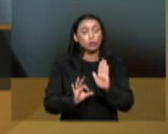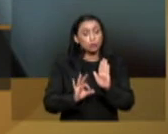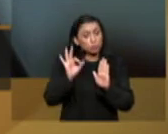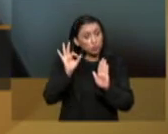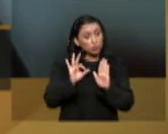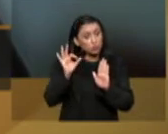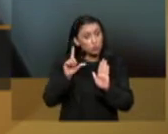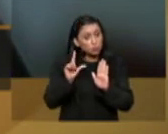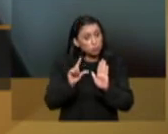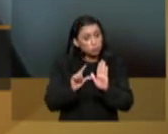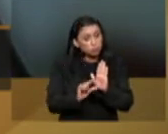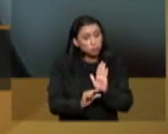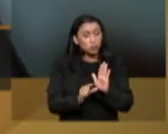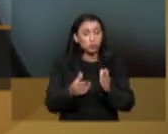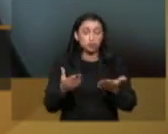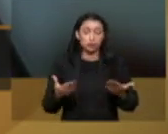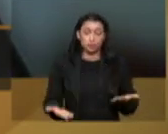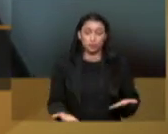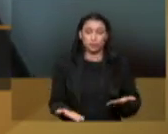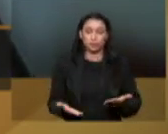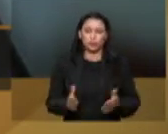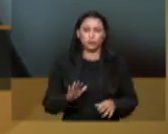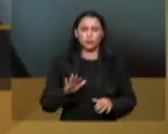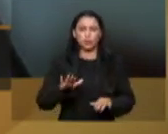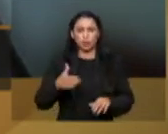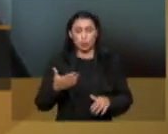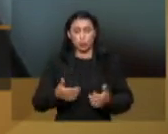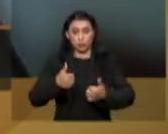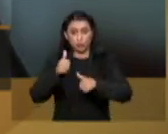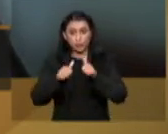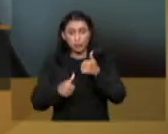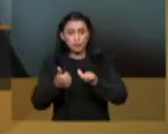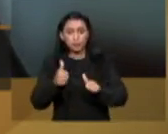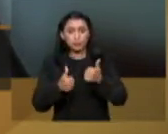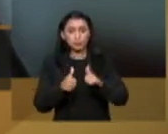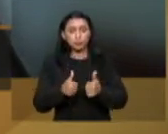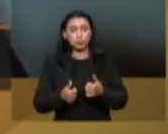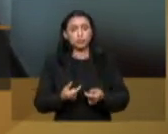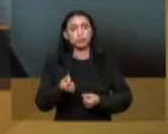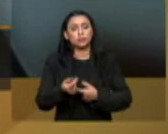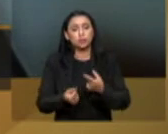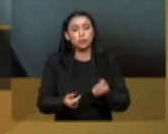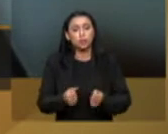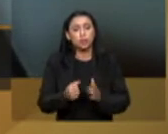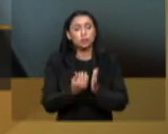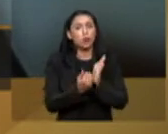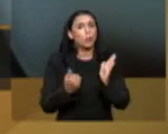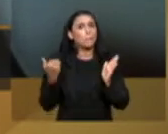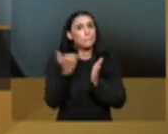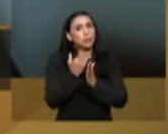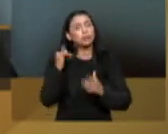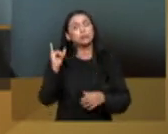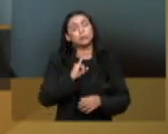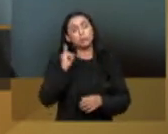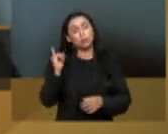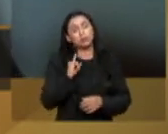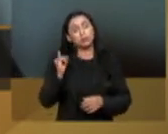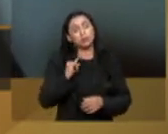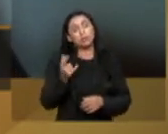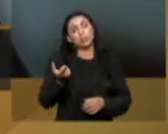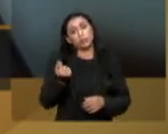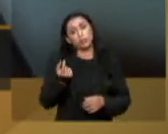coeficientes redutores, quando verificar em algum ponto da cadeia econômica um aumento importante no preço do